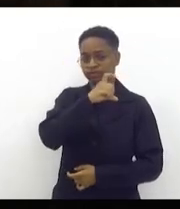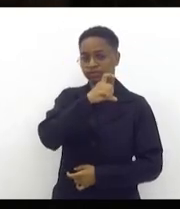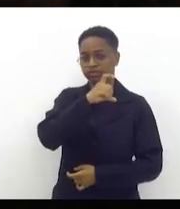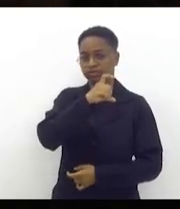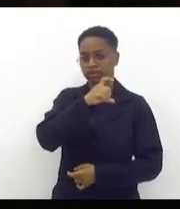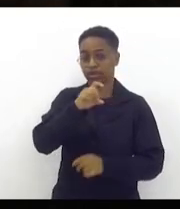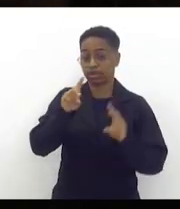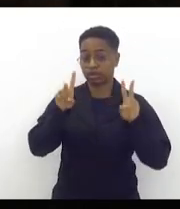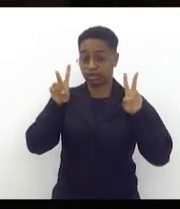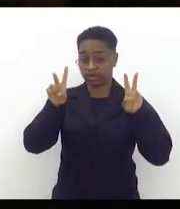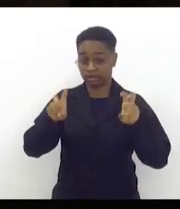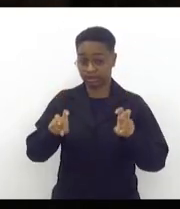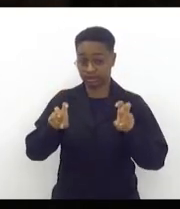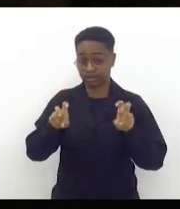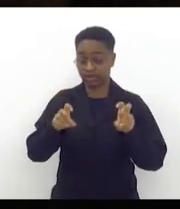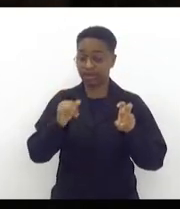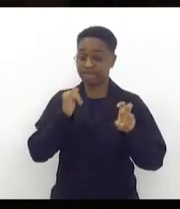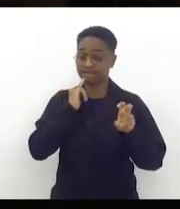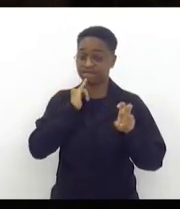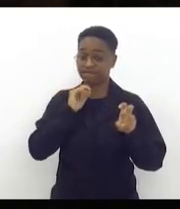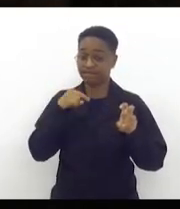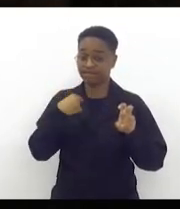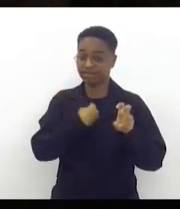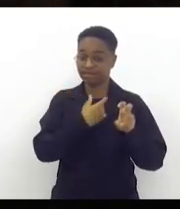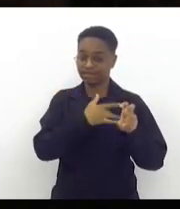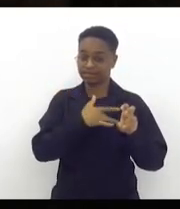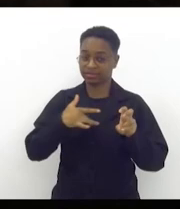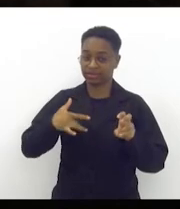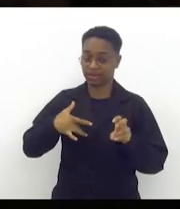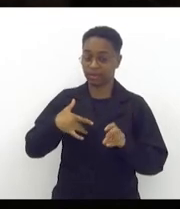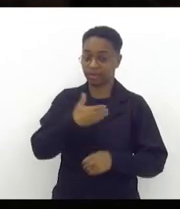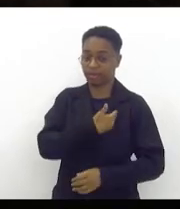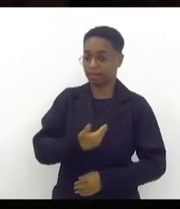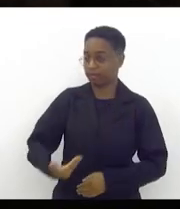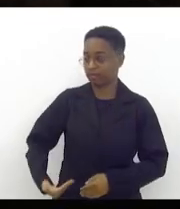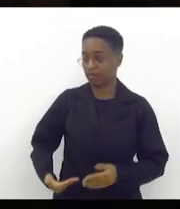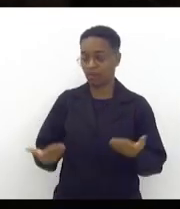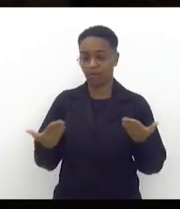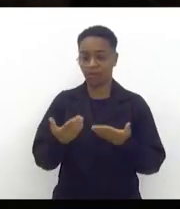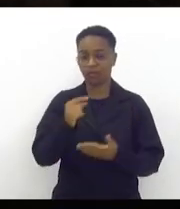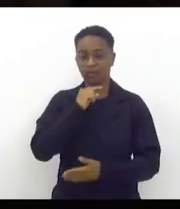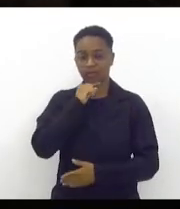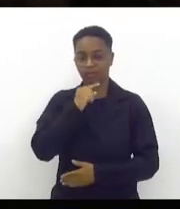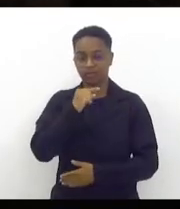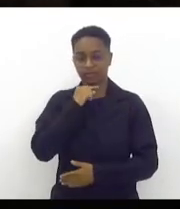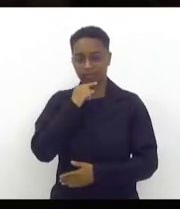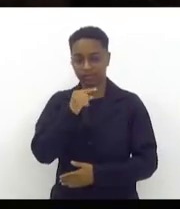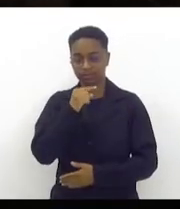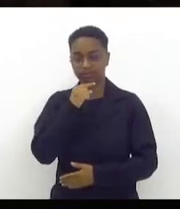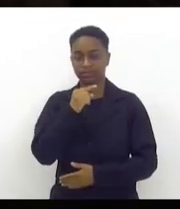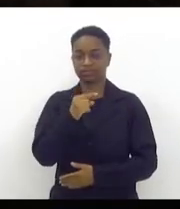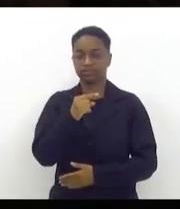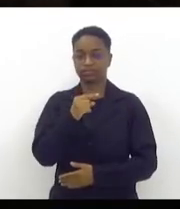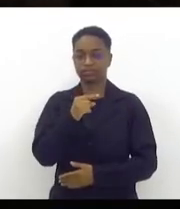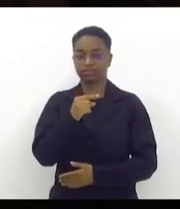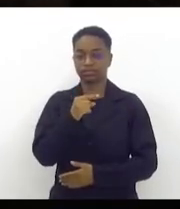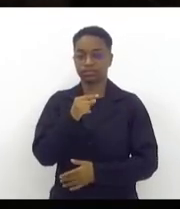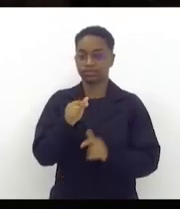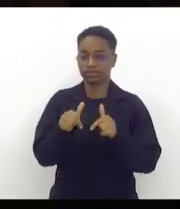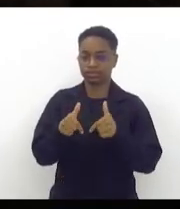questão que, infelizmente, a nossa saúde pública hoje ainda não consegue dar o atendimento